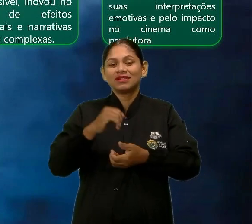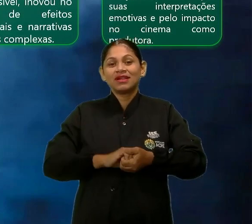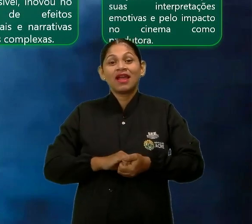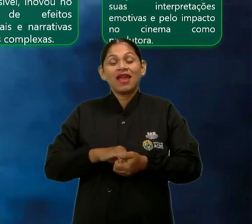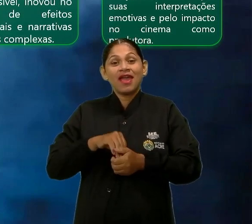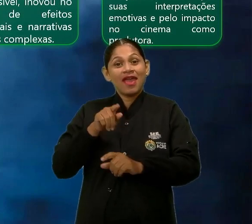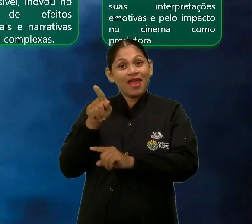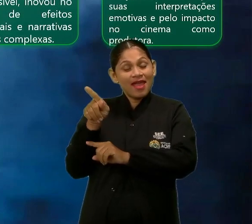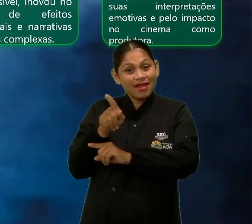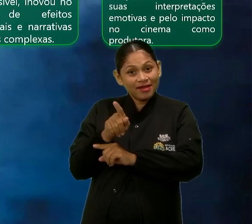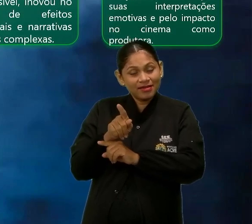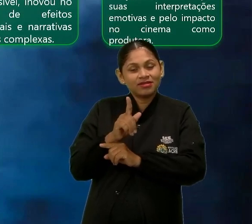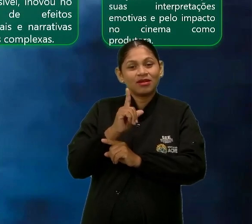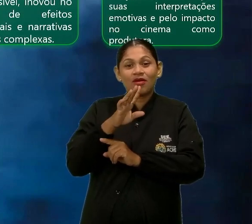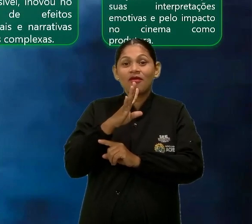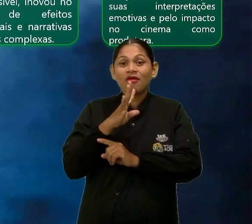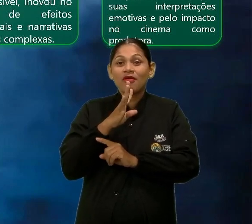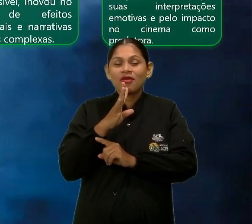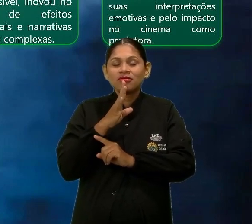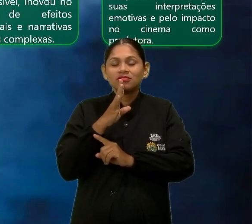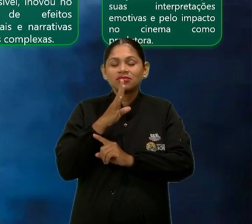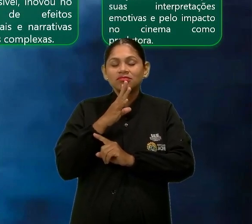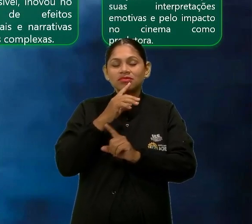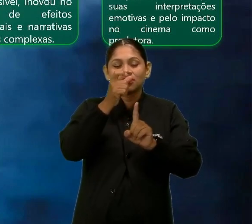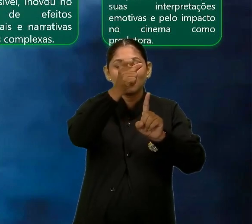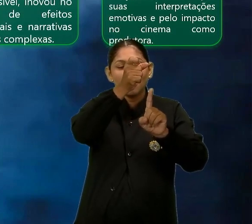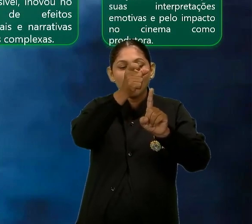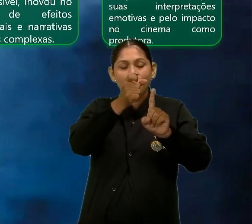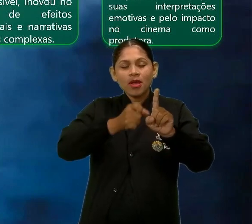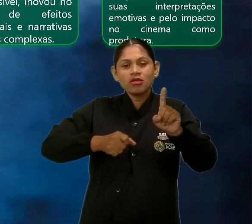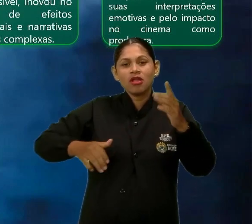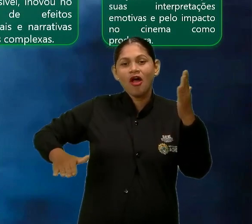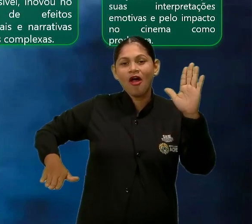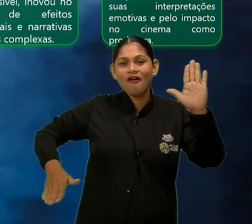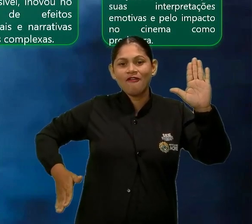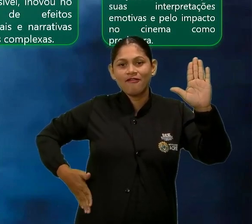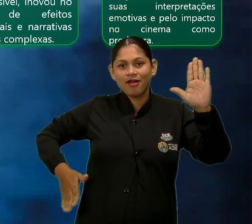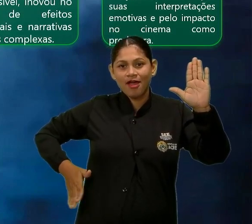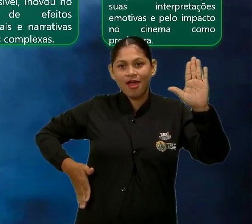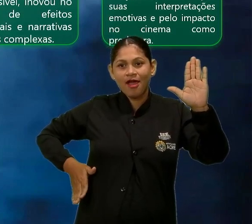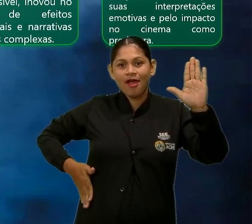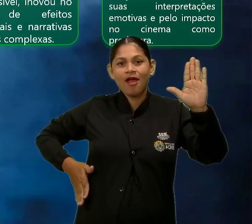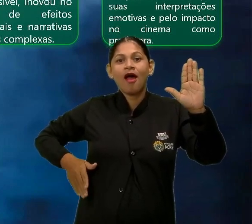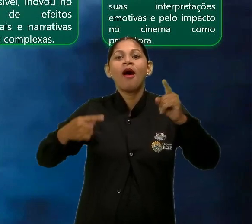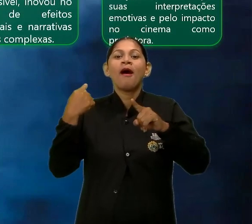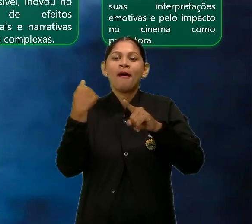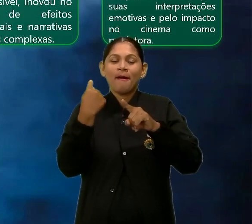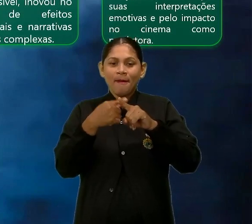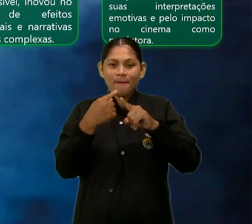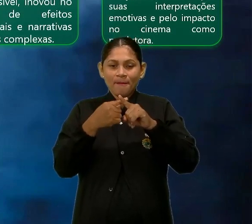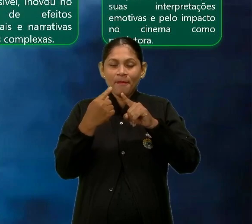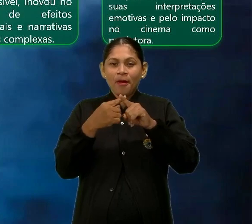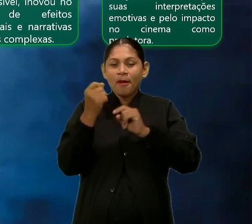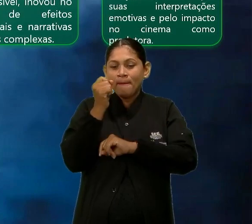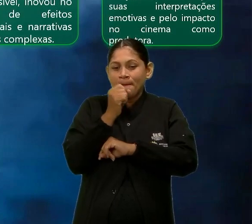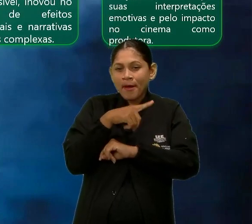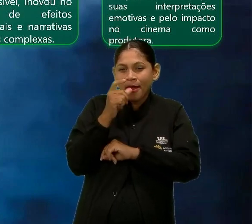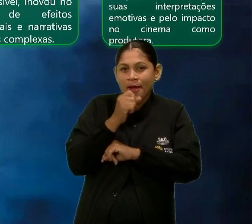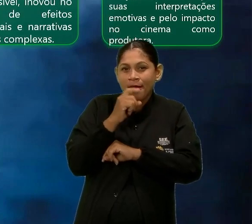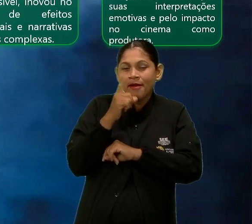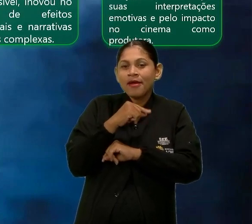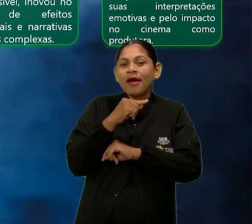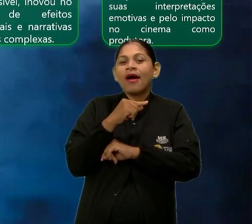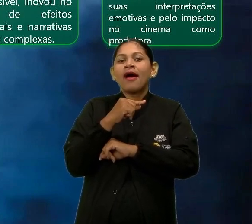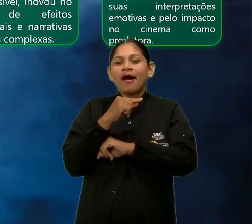ele era conhecido por ser o personagem, um vagabundo, que combinava humor e crítica social de maneira